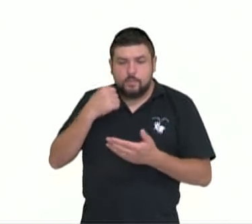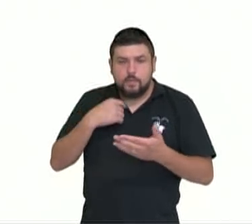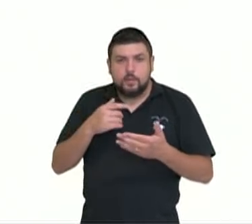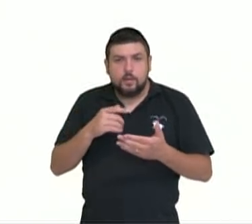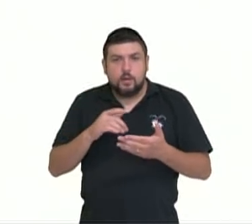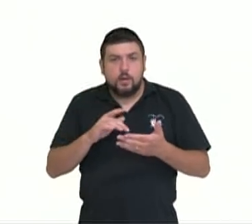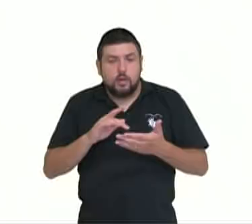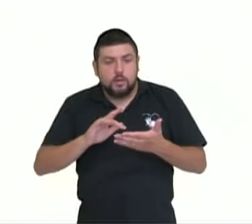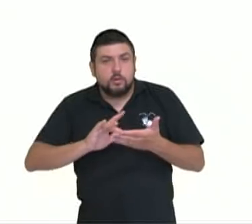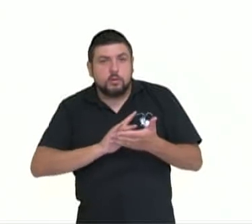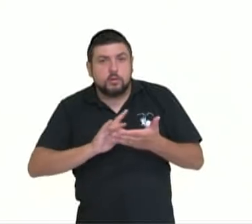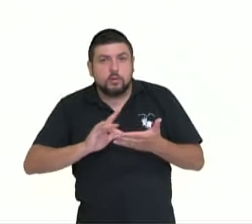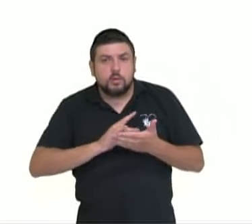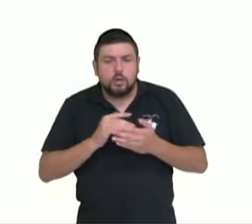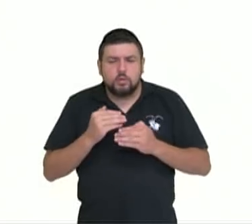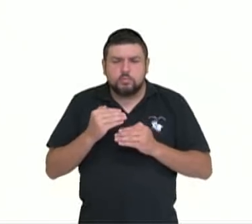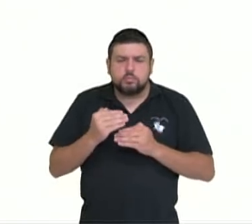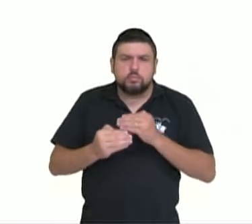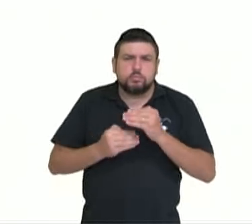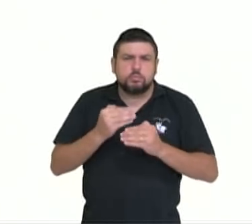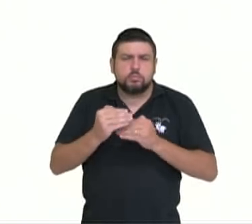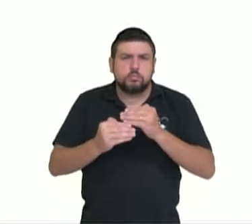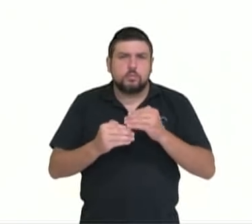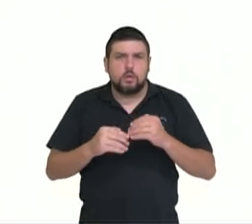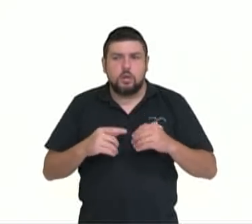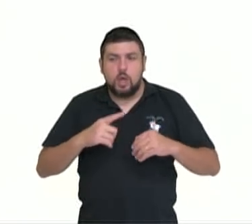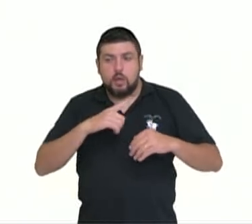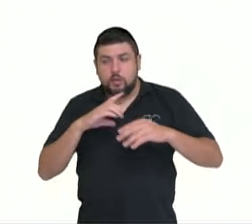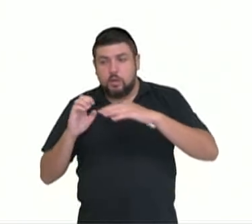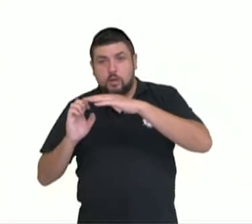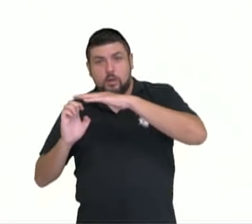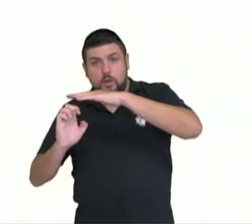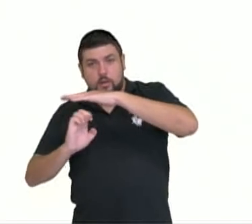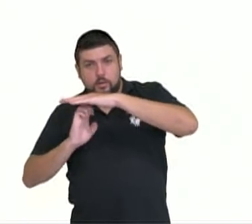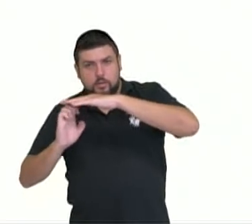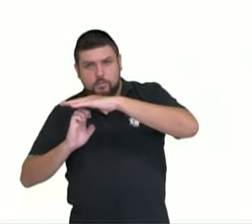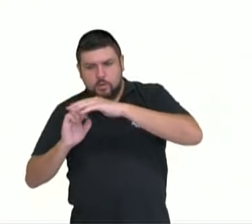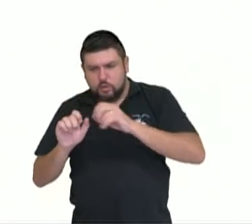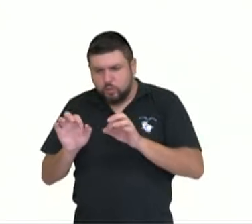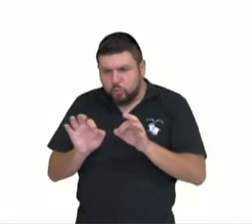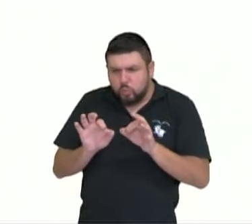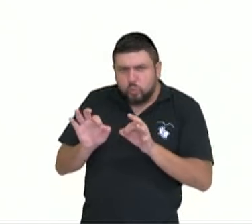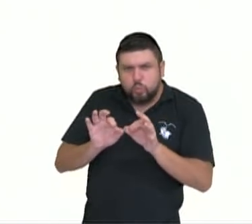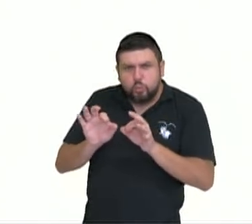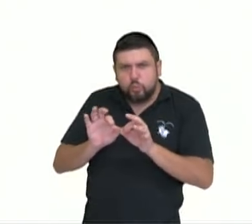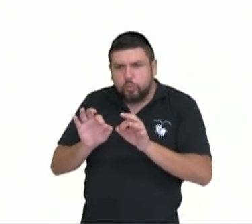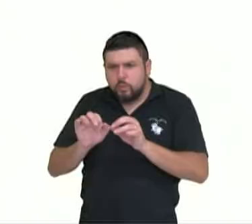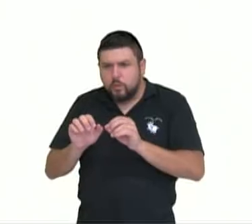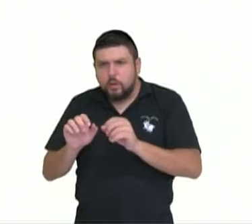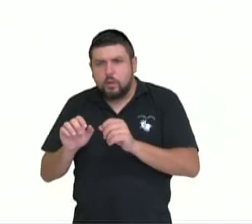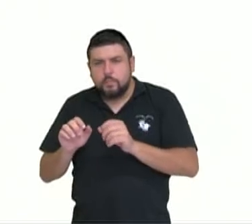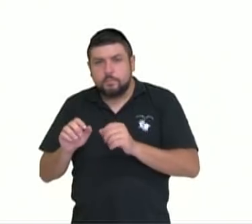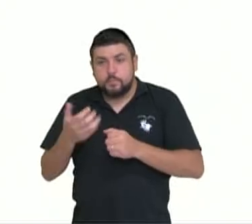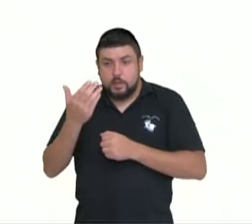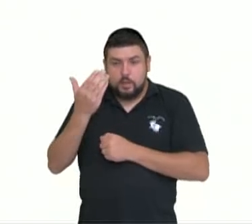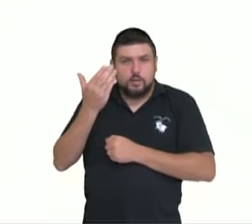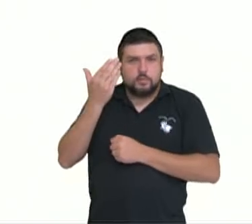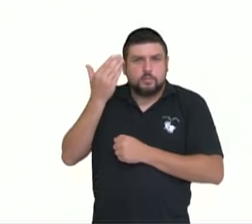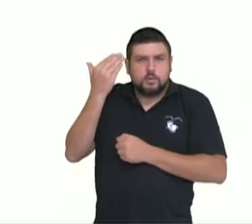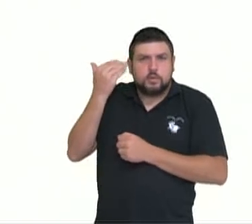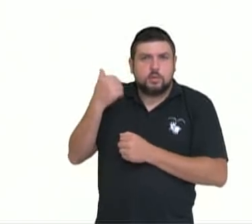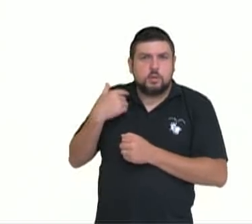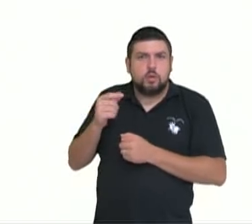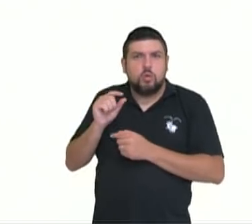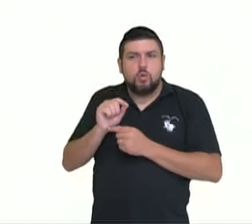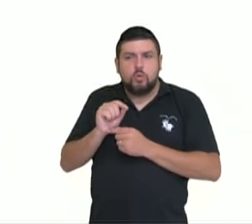tablets, várias desenvolvedoras de jogos começaram a, por exemplo, adaptar jogos que foram